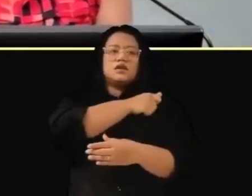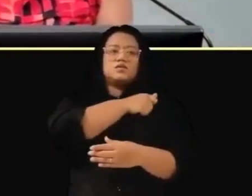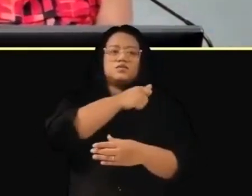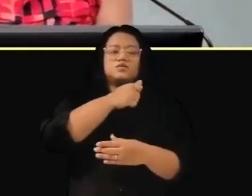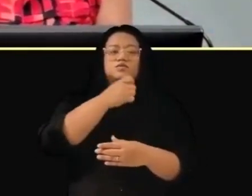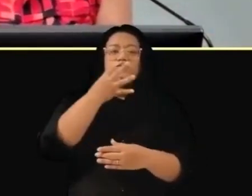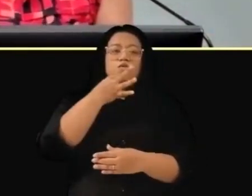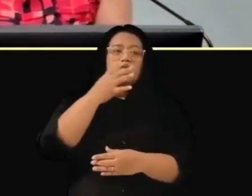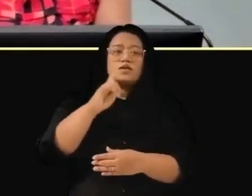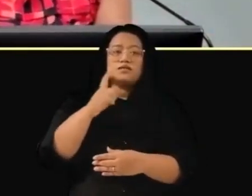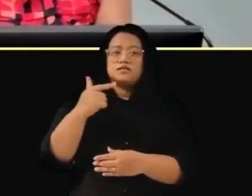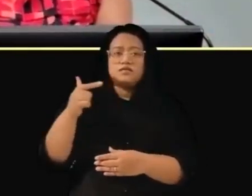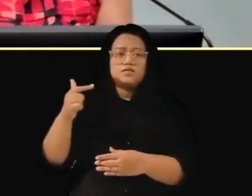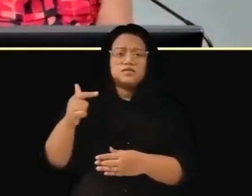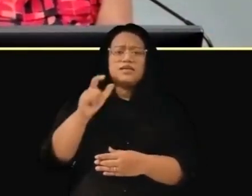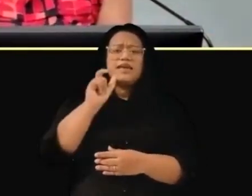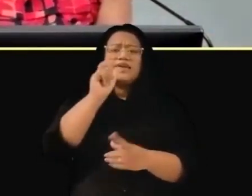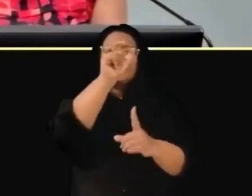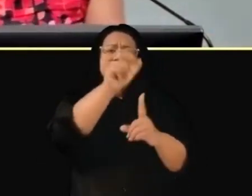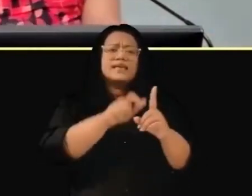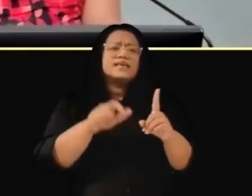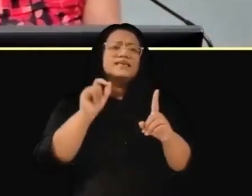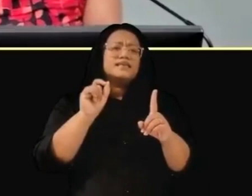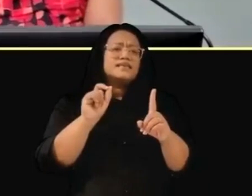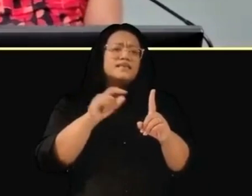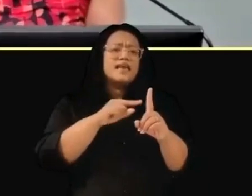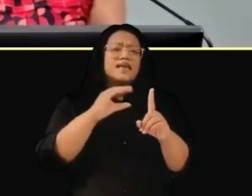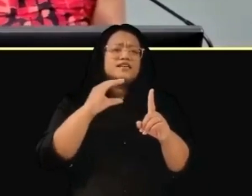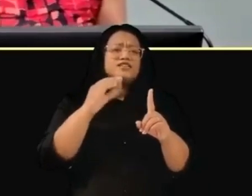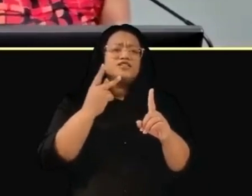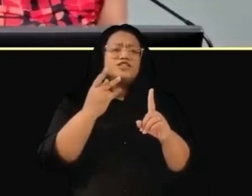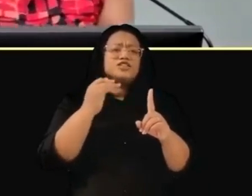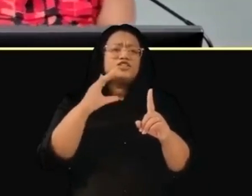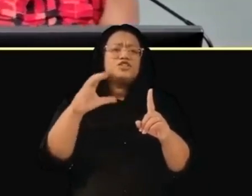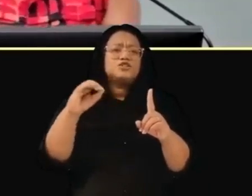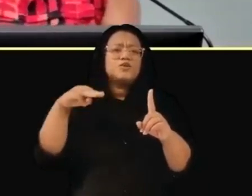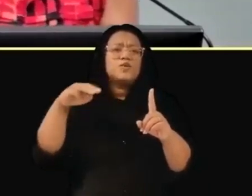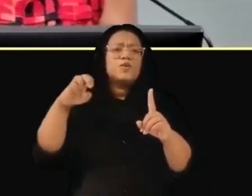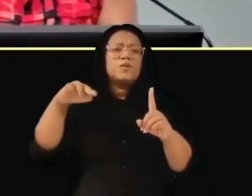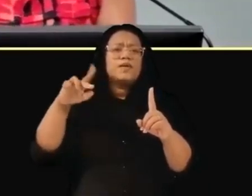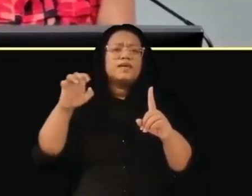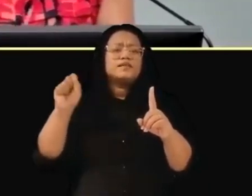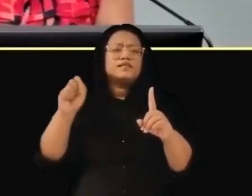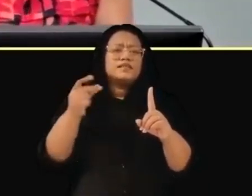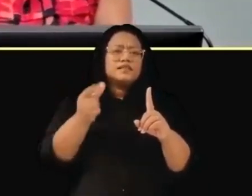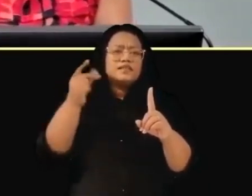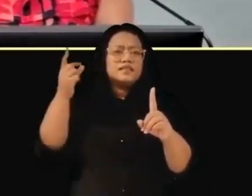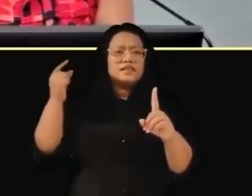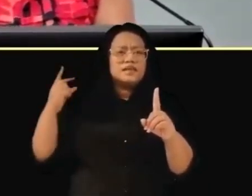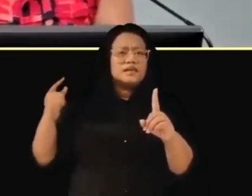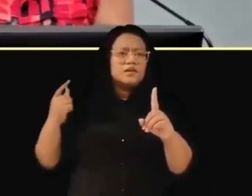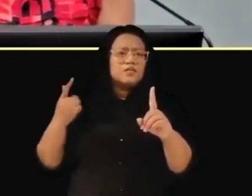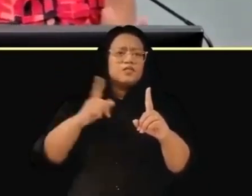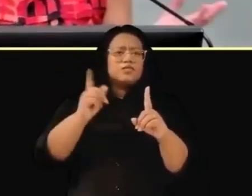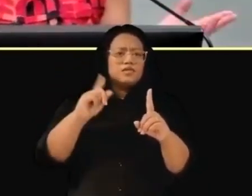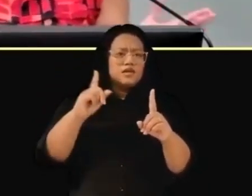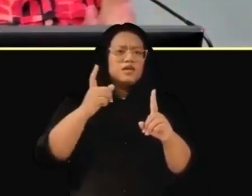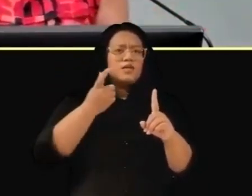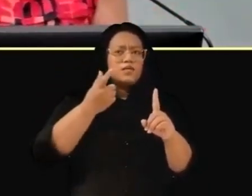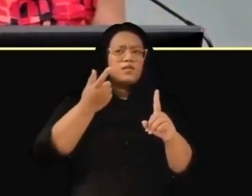Mendes, eles não sabem o que aconteceu, não faz tanto tempo assim, nós não estamos falando